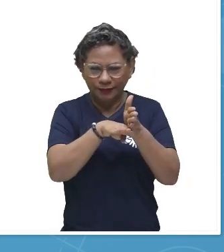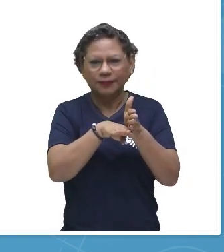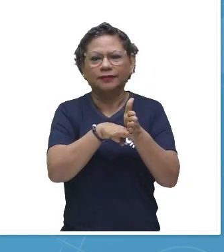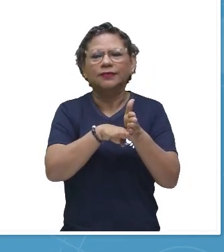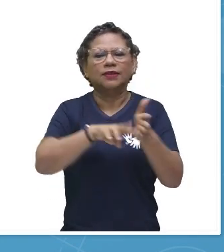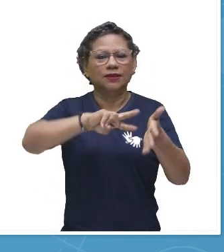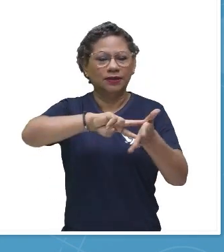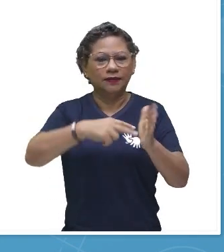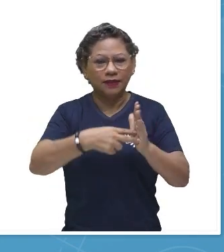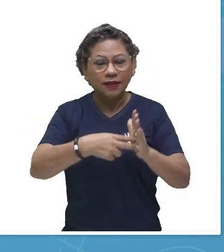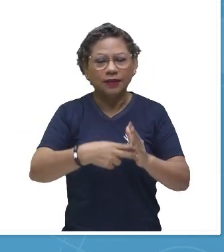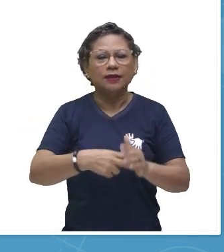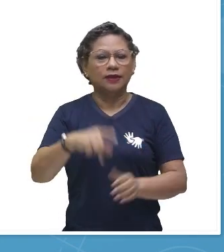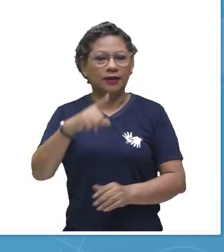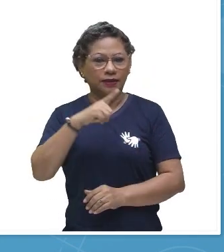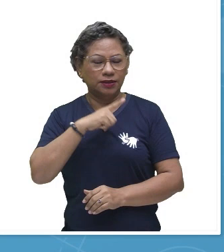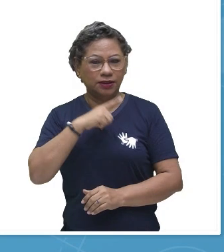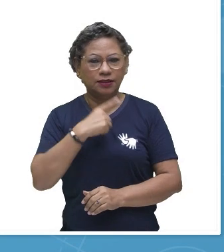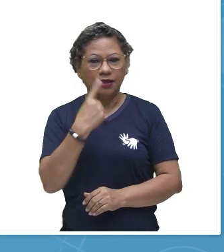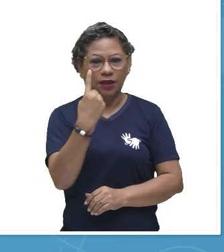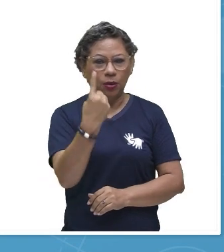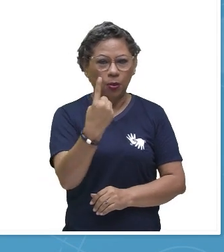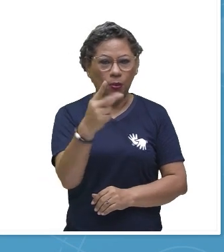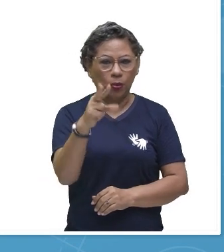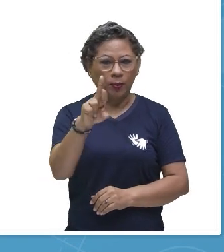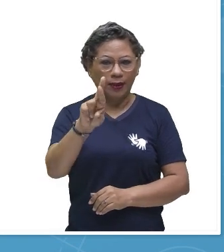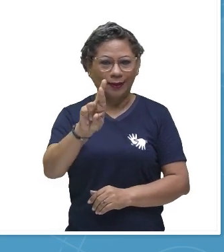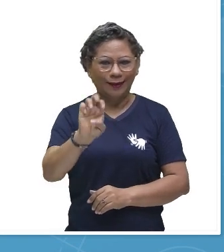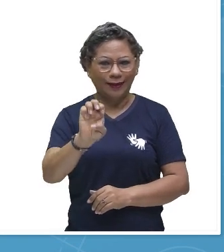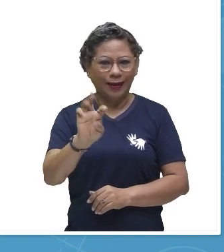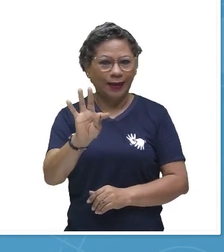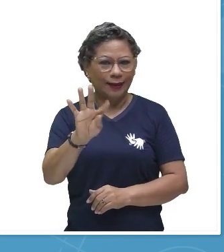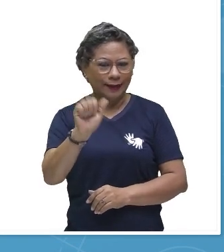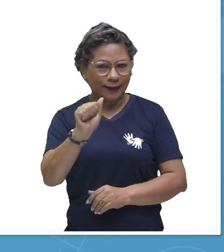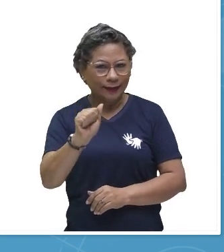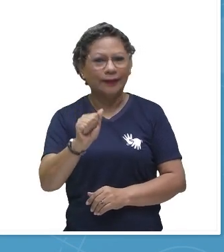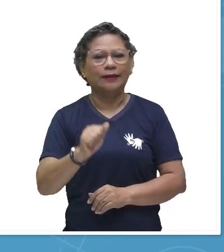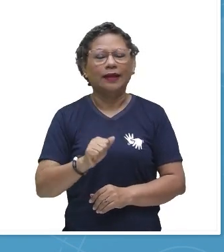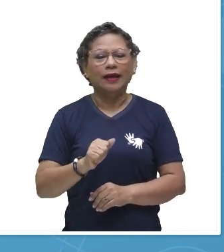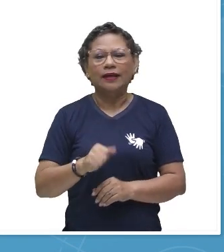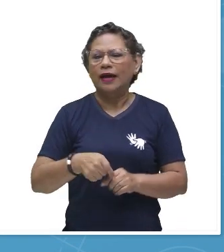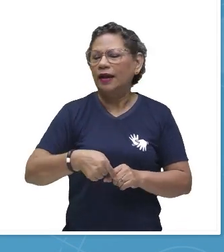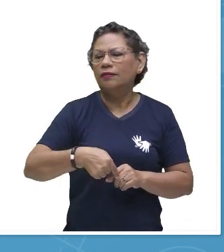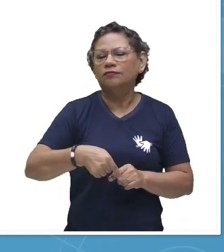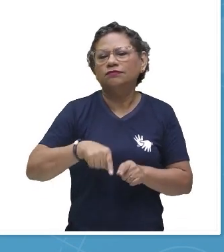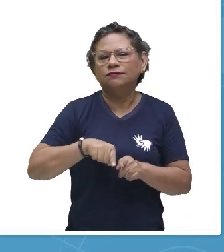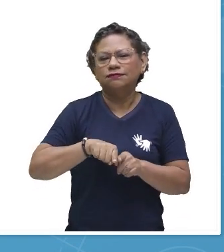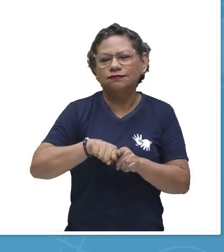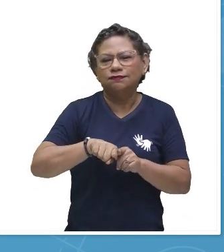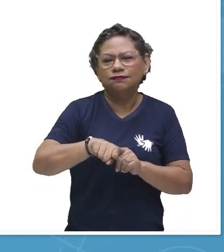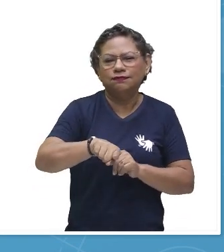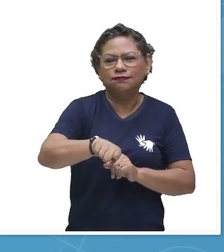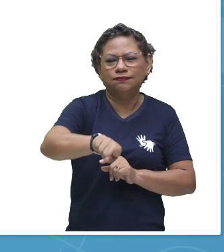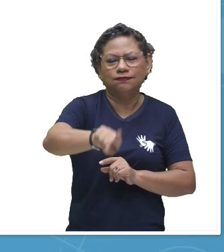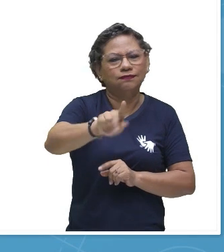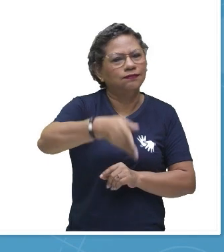indica que nós temos uma reta. A reta, ela é infinita.